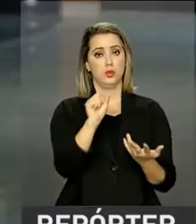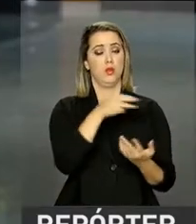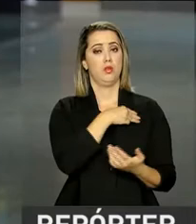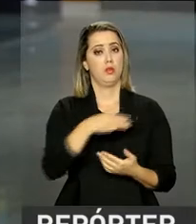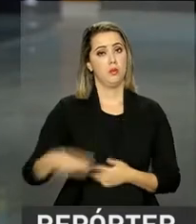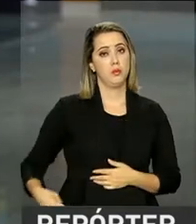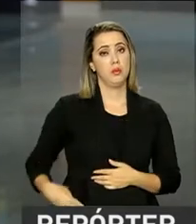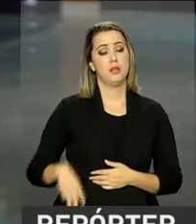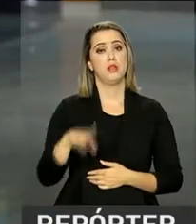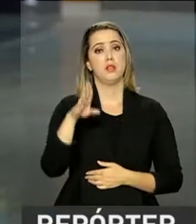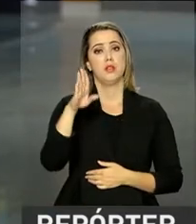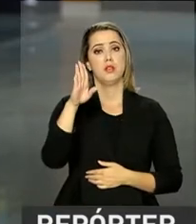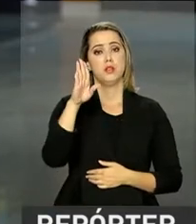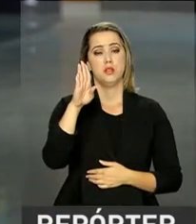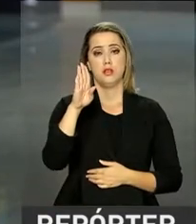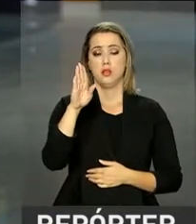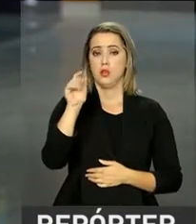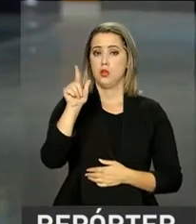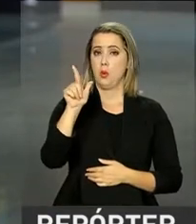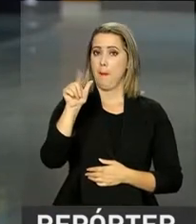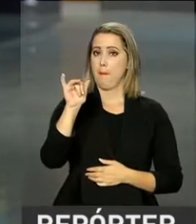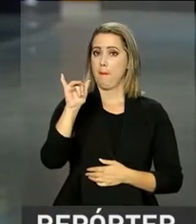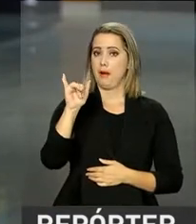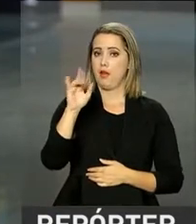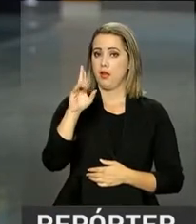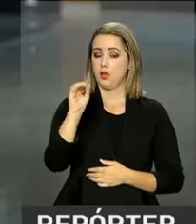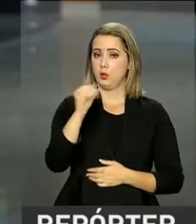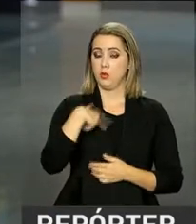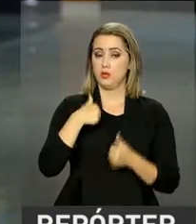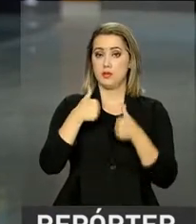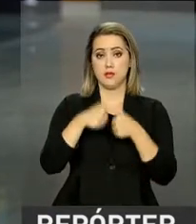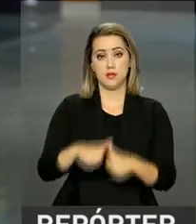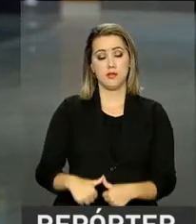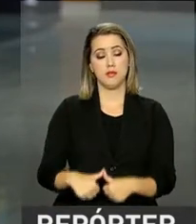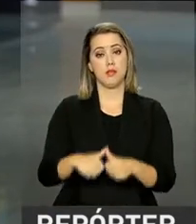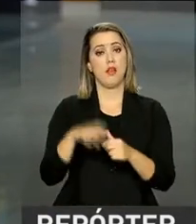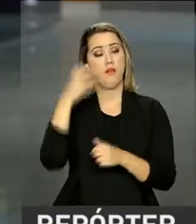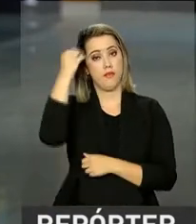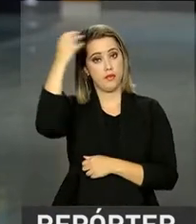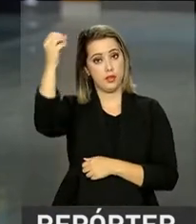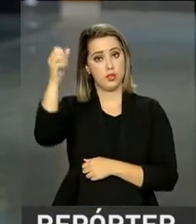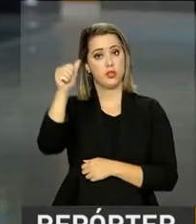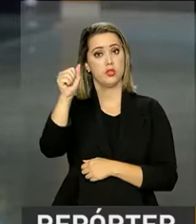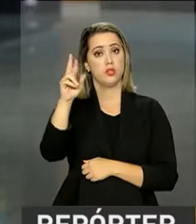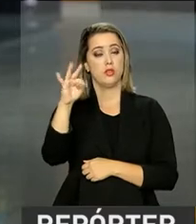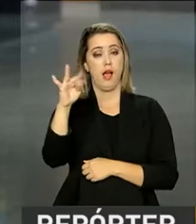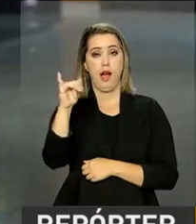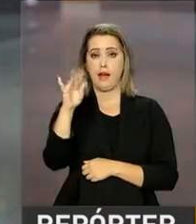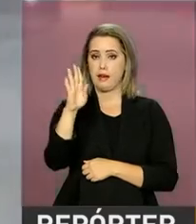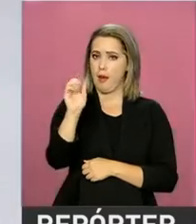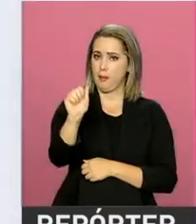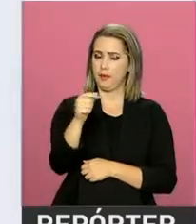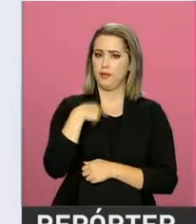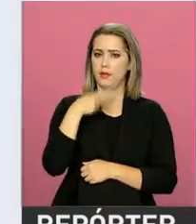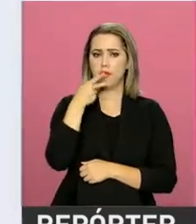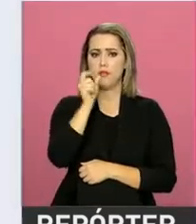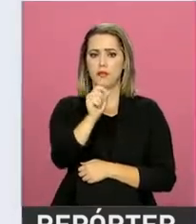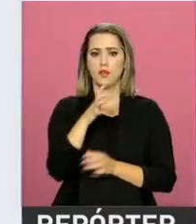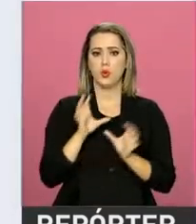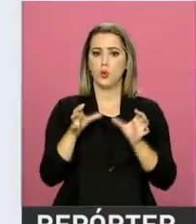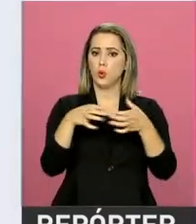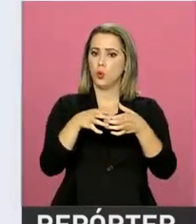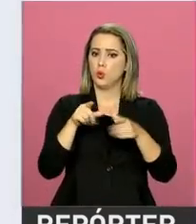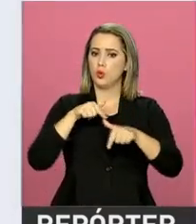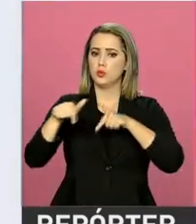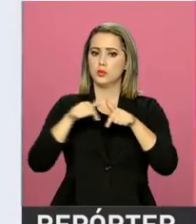ministro Blairo Maggi se encontra em missão oficial à Arábia Saudita. Por meio de uma rede social, ele disse que os servidores